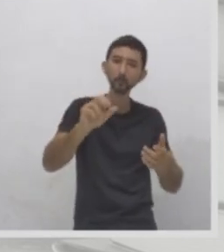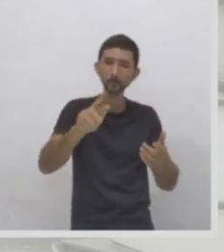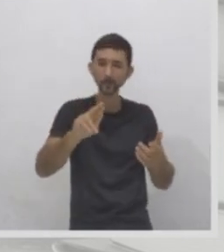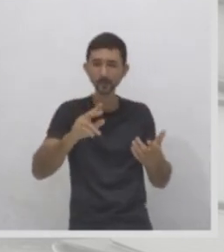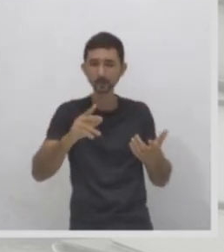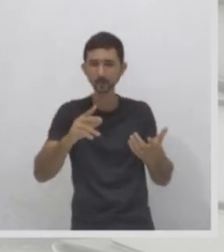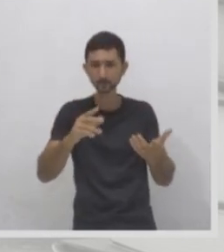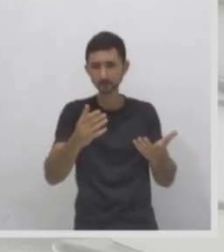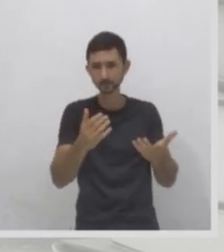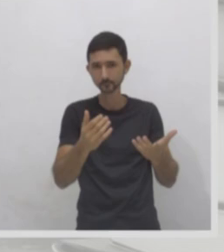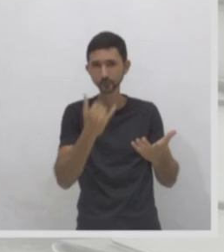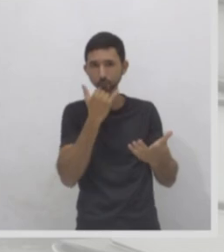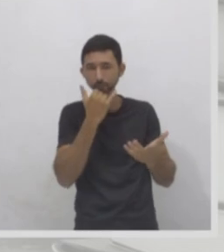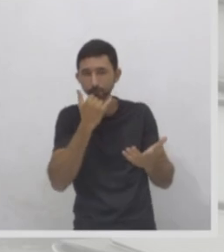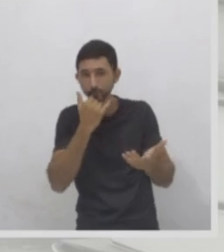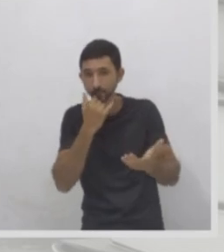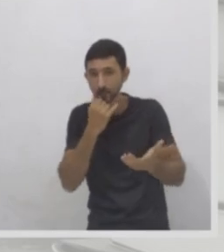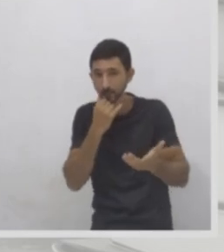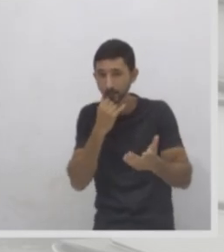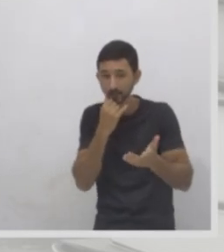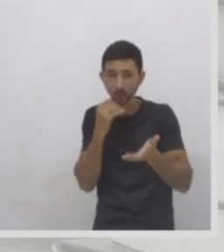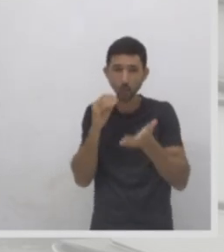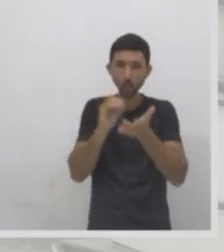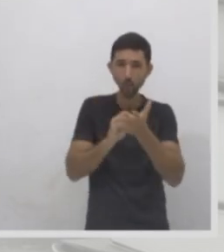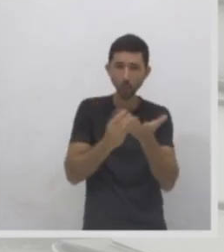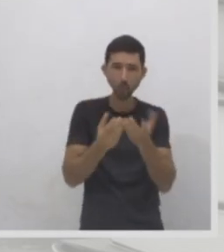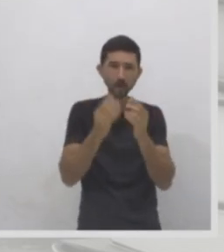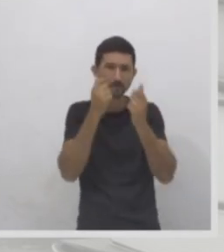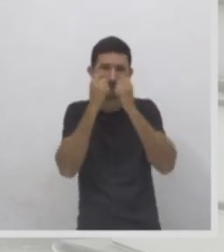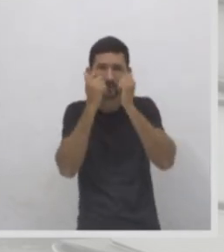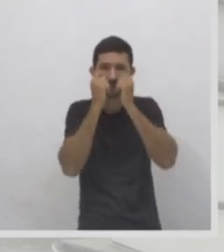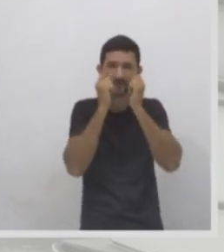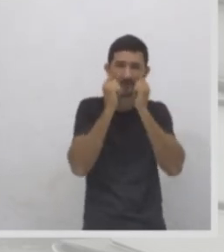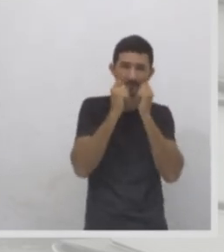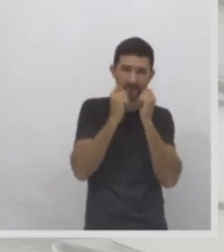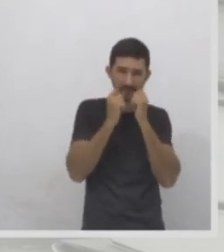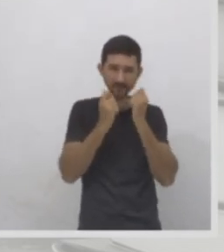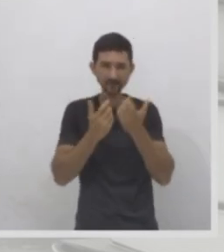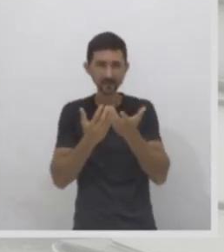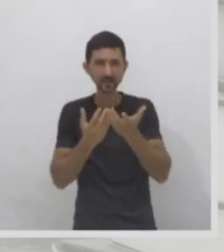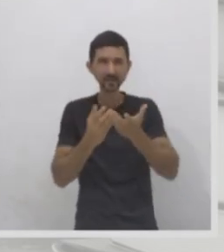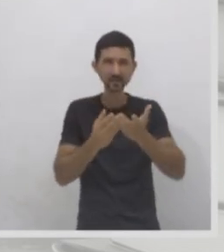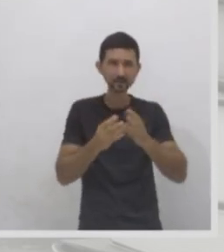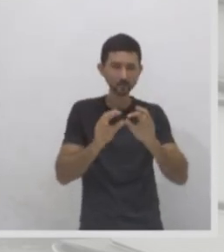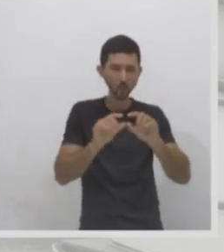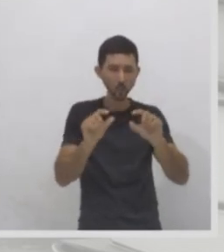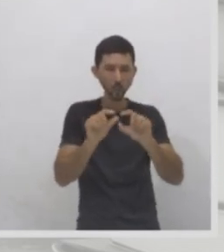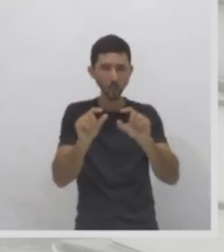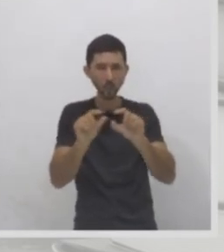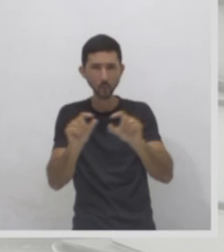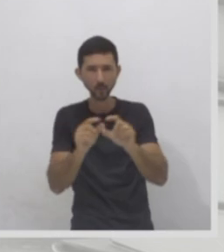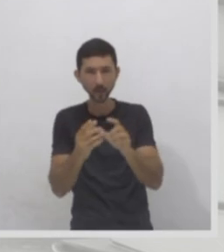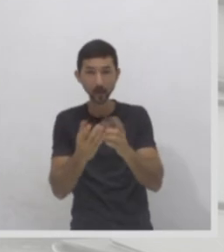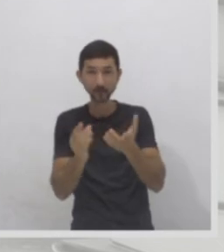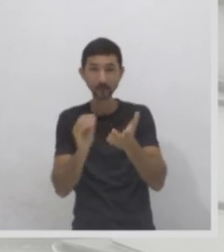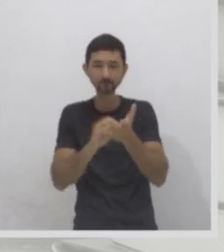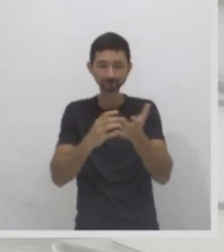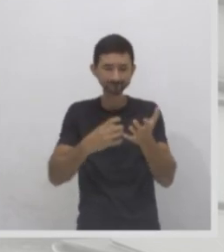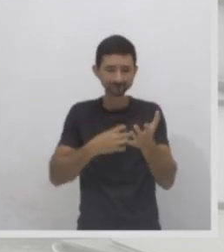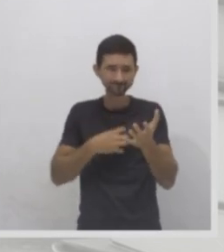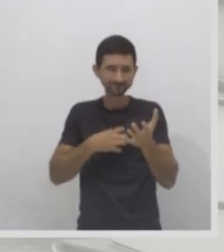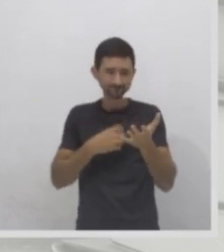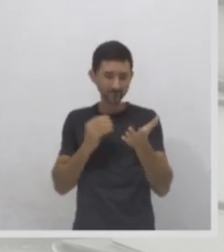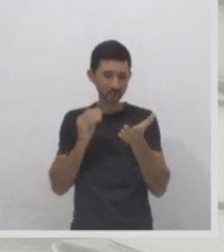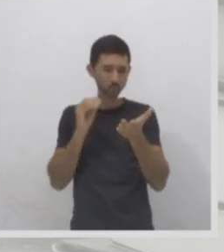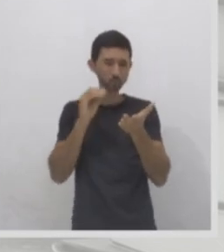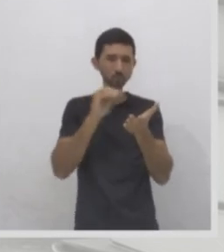momento fofo, mas ele escolheu super fofinho. Coloca no diminutivo para colocar mais ainda a